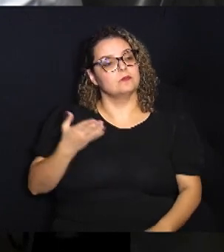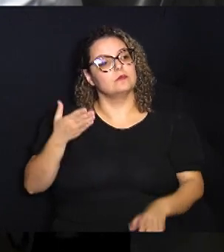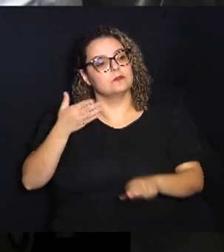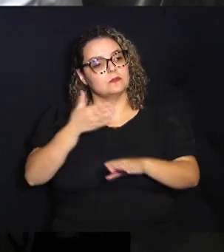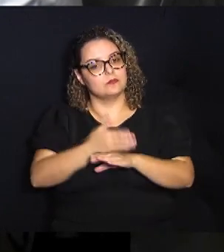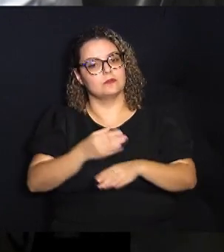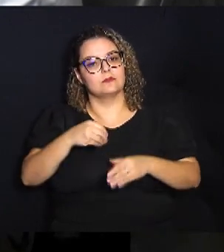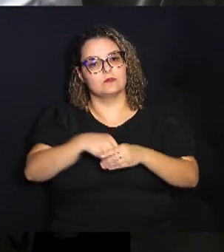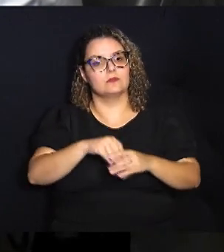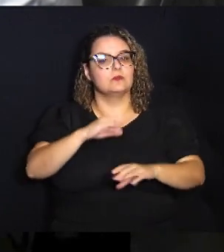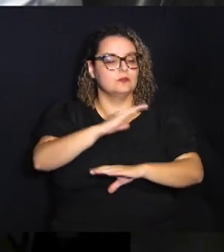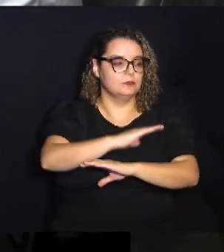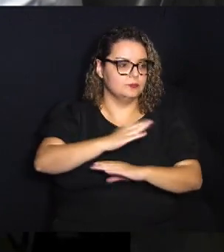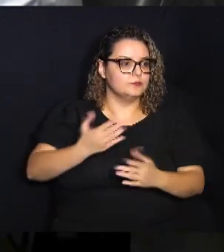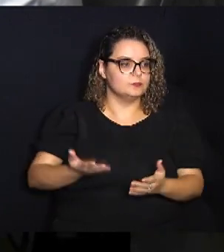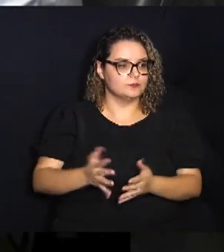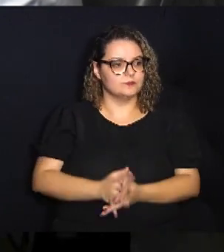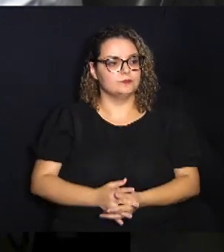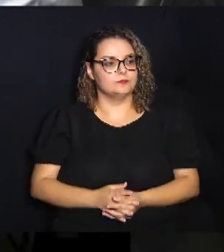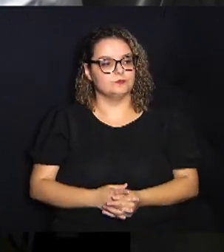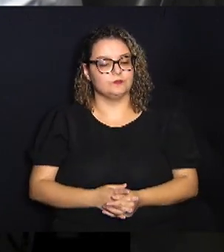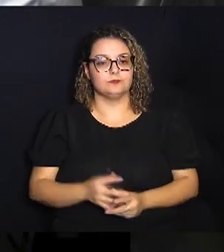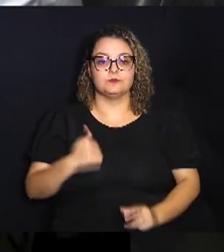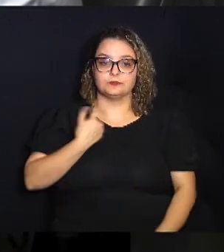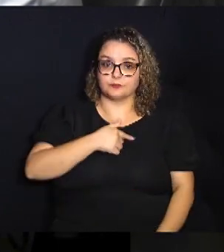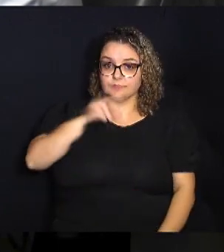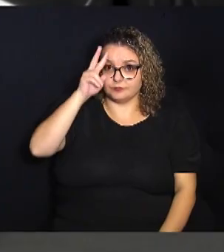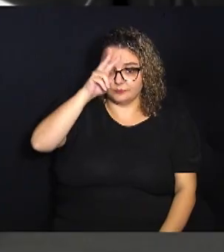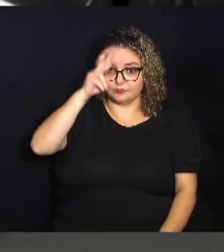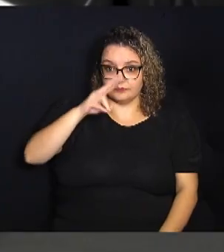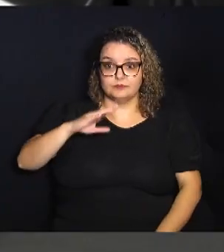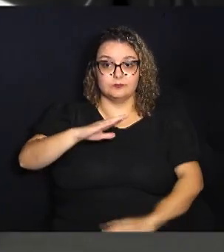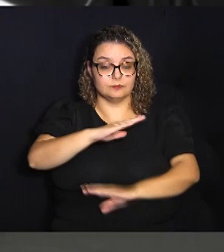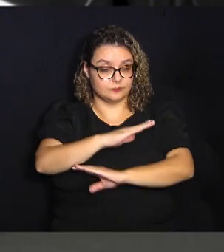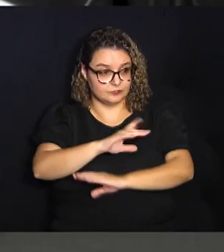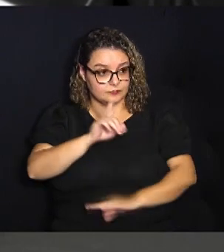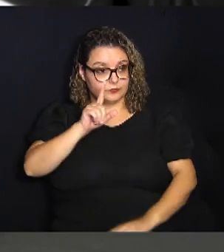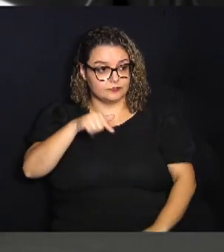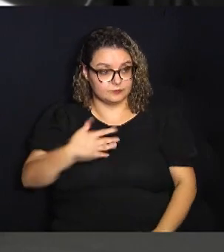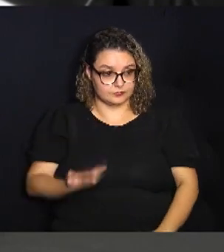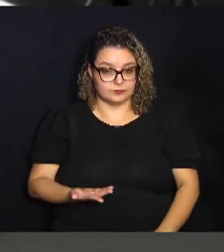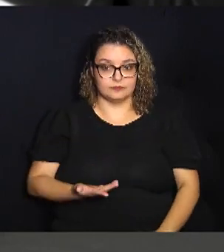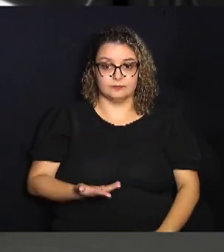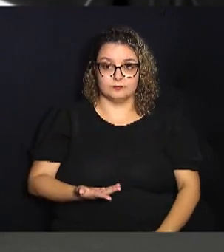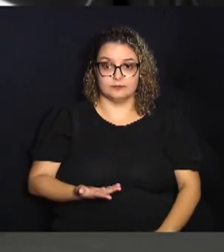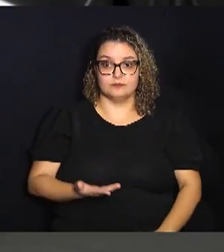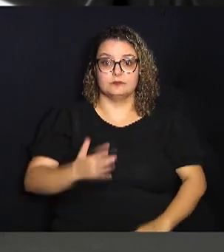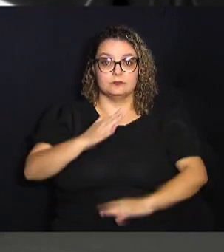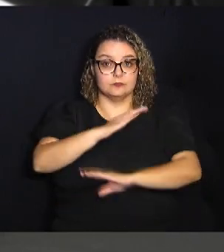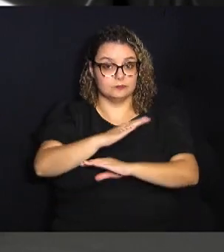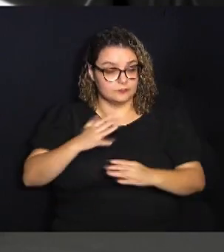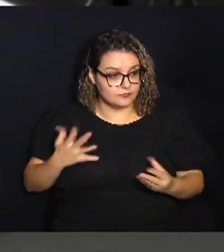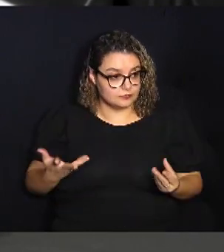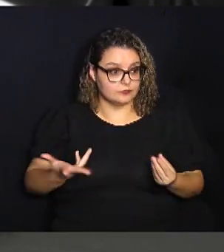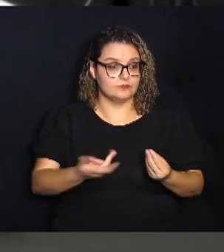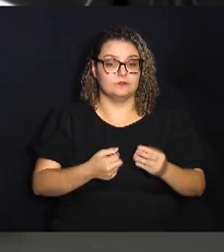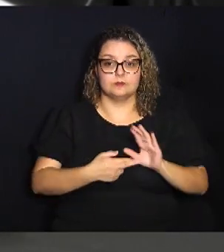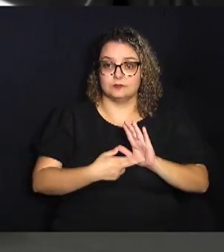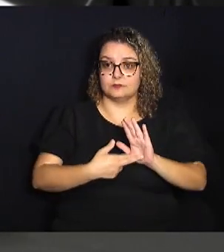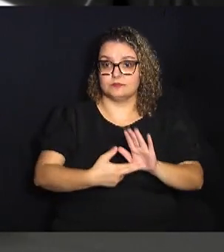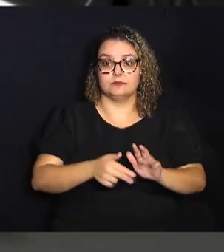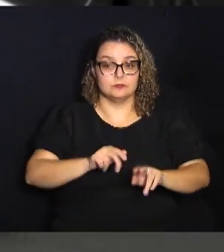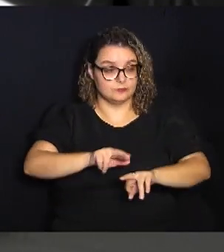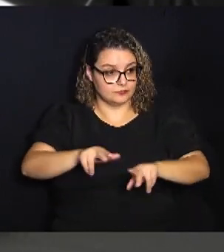participar aqui da Câmara, né? A gente lembra que a Câmara é uma Câmara plural com representantes de